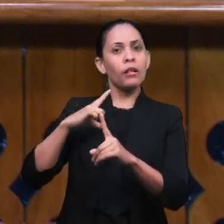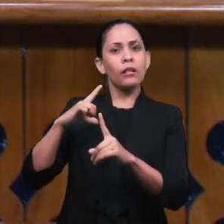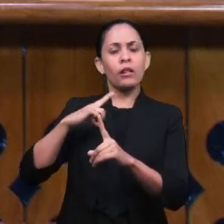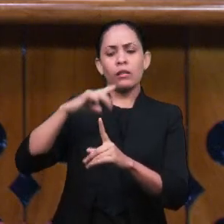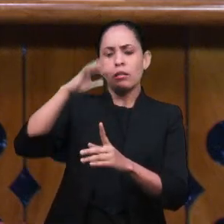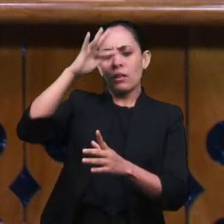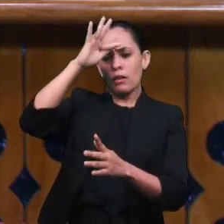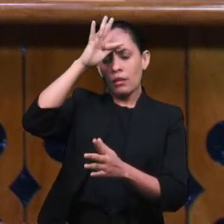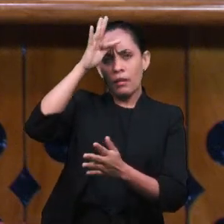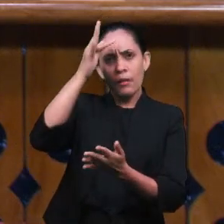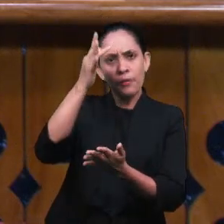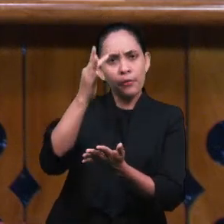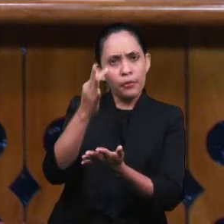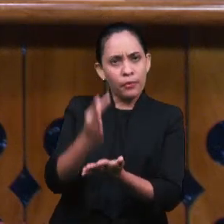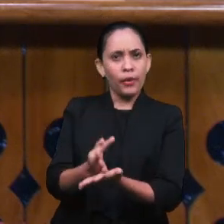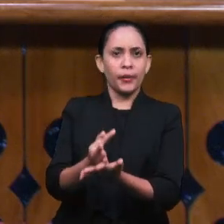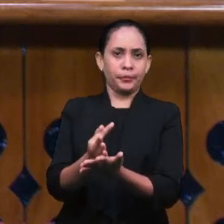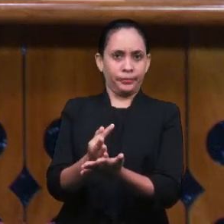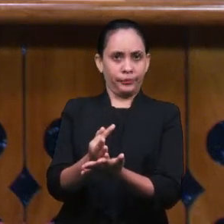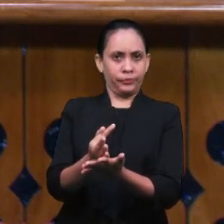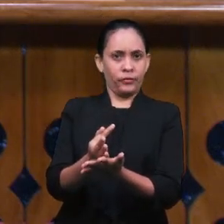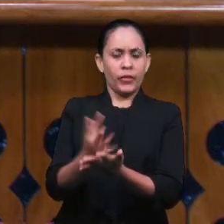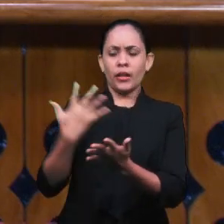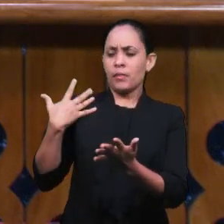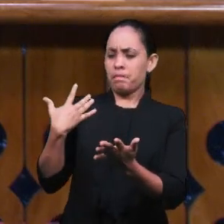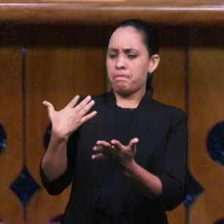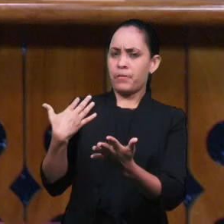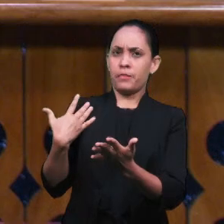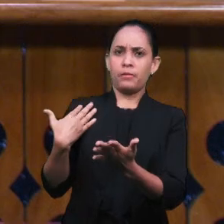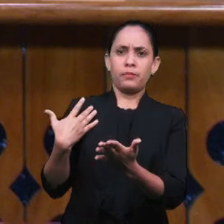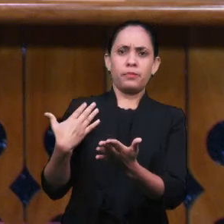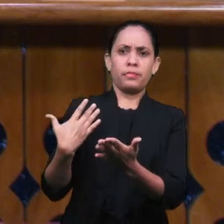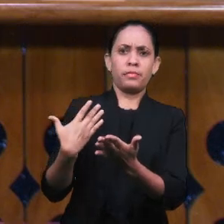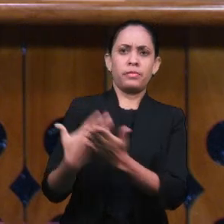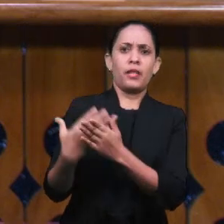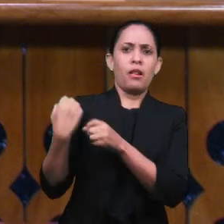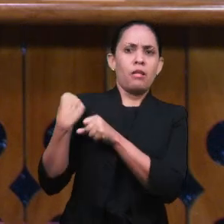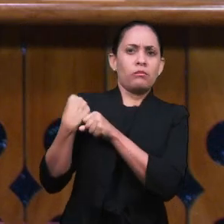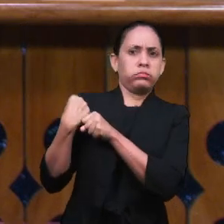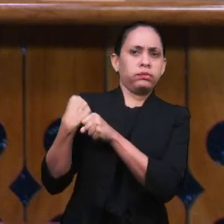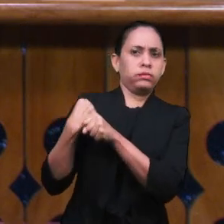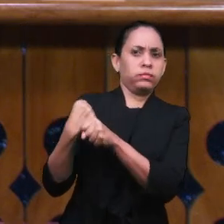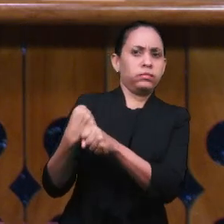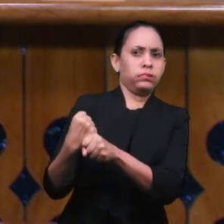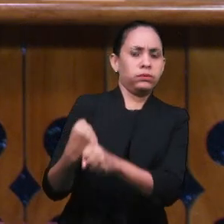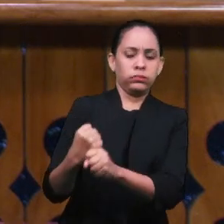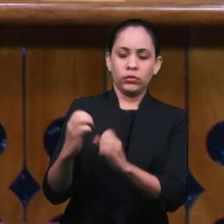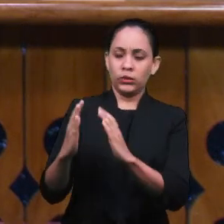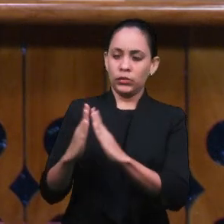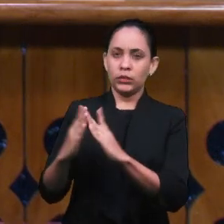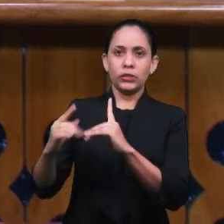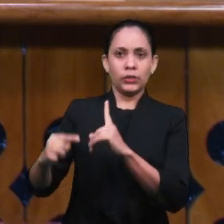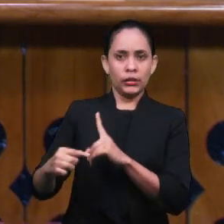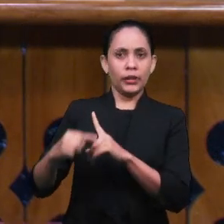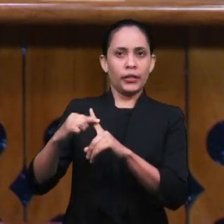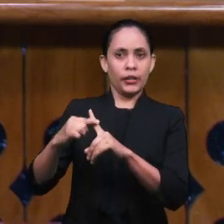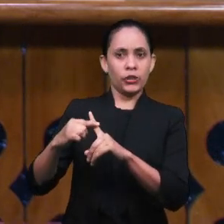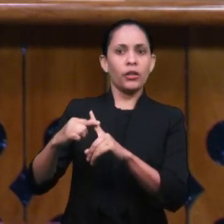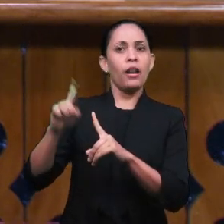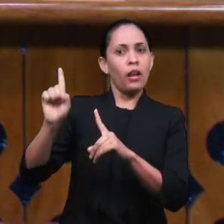tem percorrido os séculos e a sua existência é um projeto de